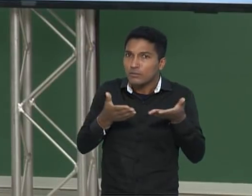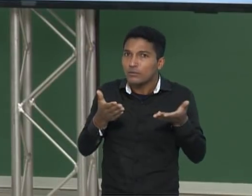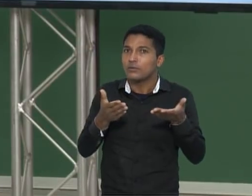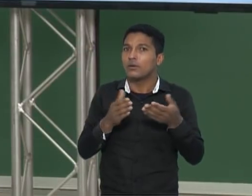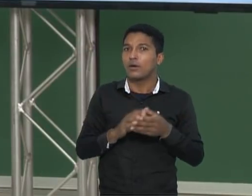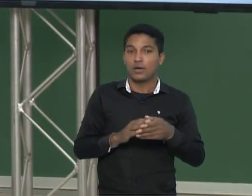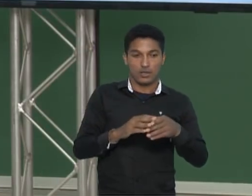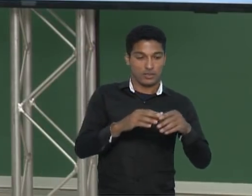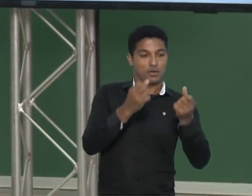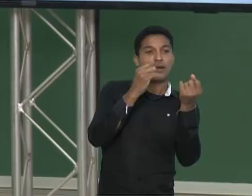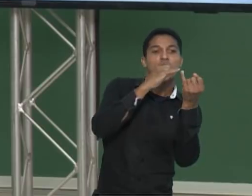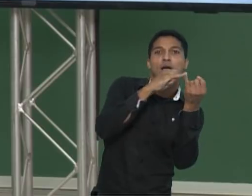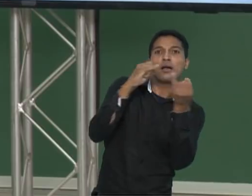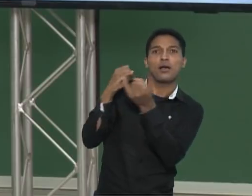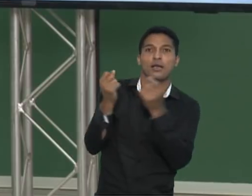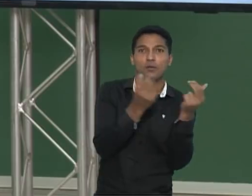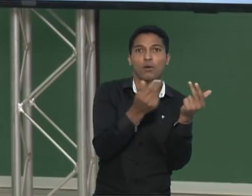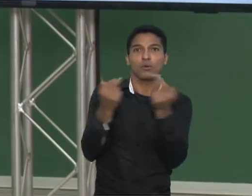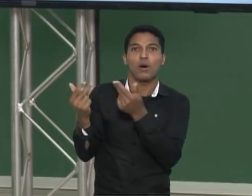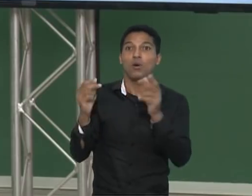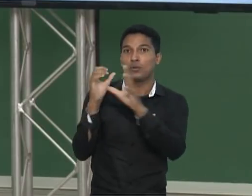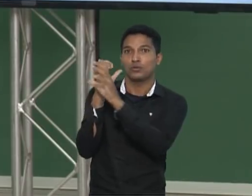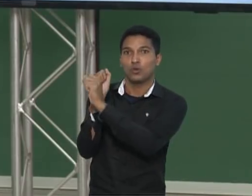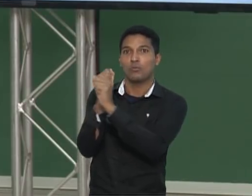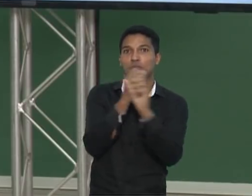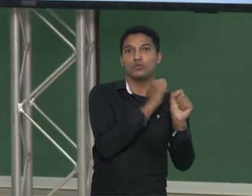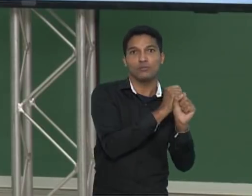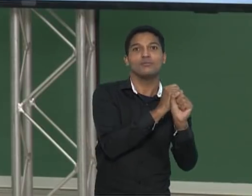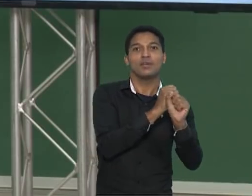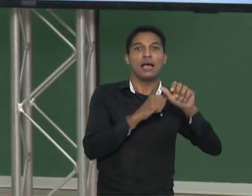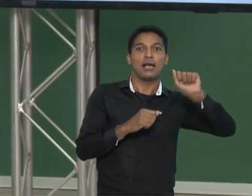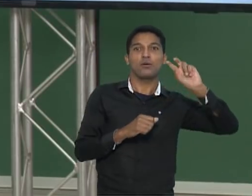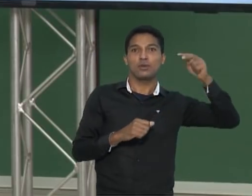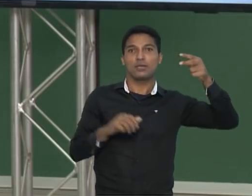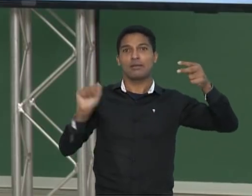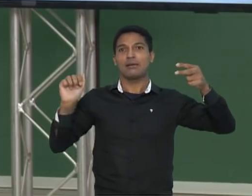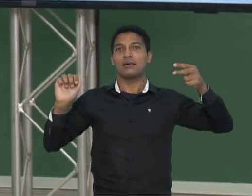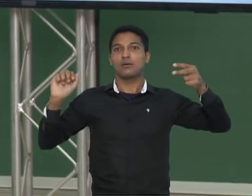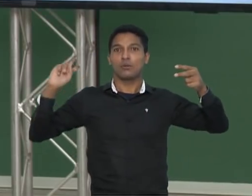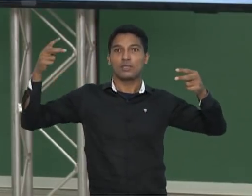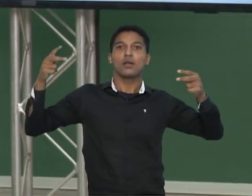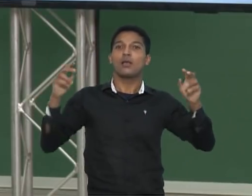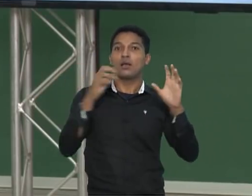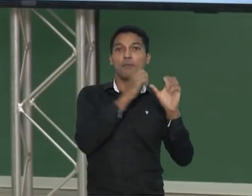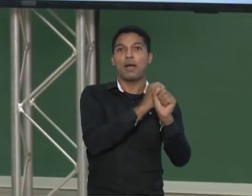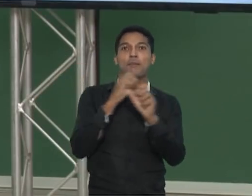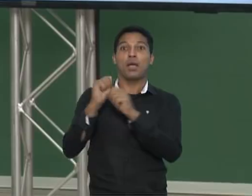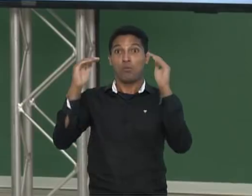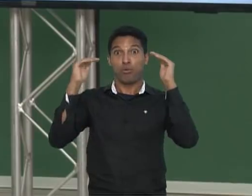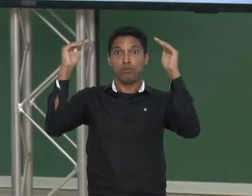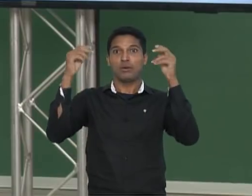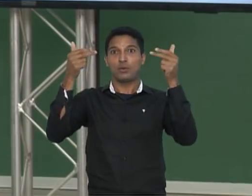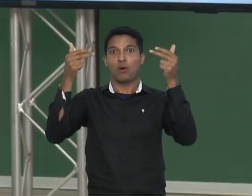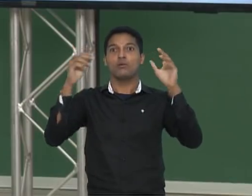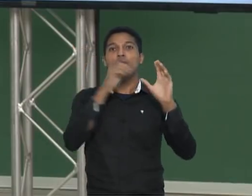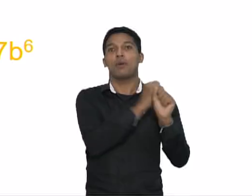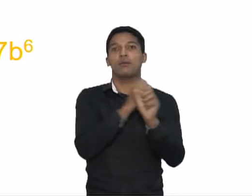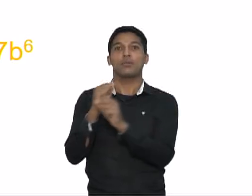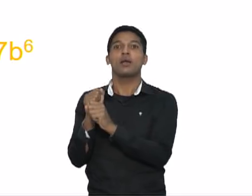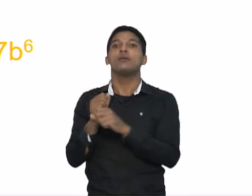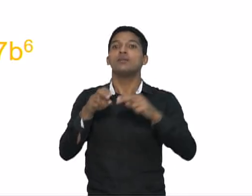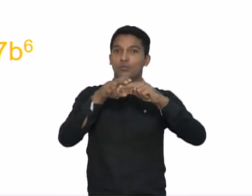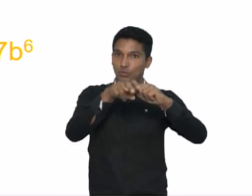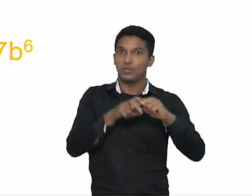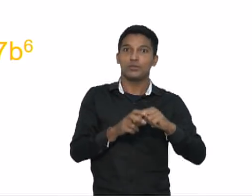ao quadrado, B ao quadrado são iguais, com o mesmo expoente. Eu somei 96 com 48, por isso que deu